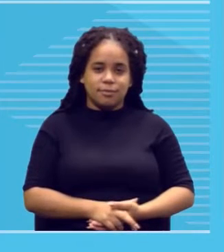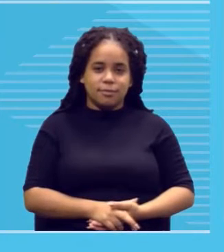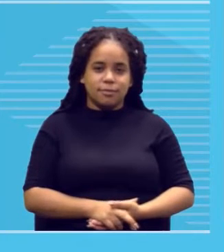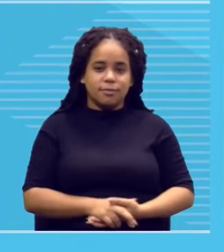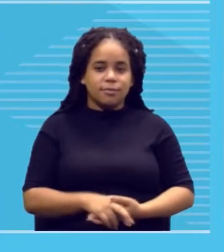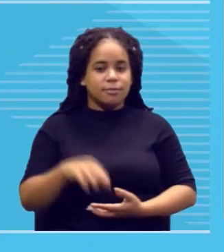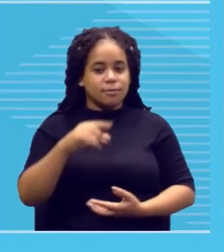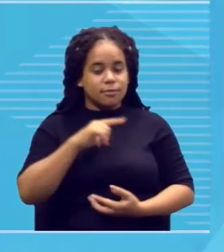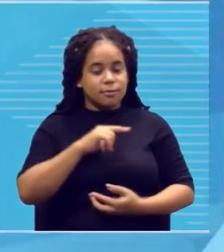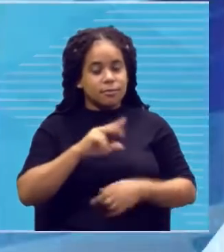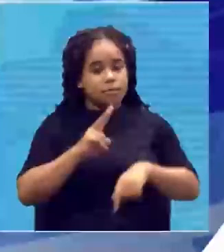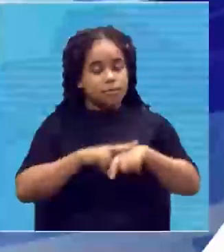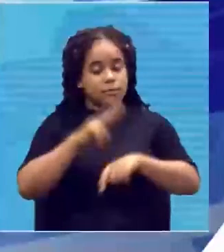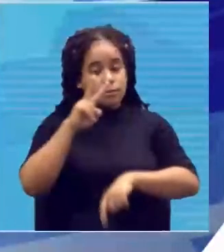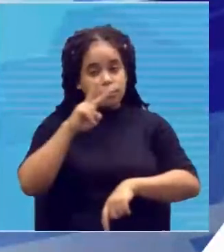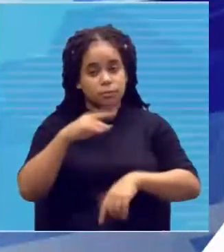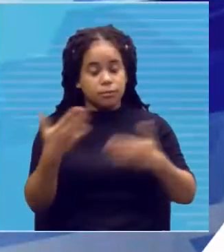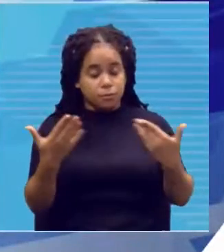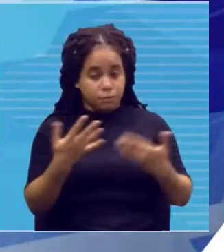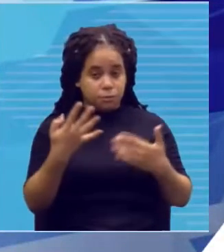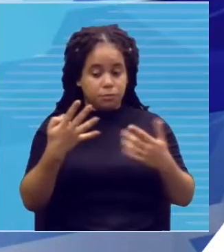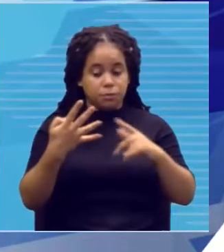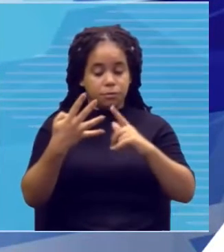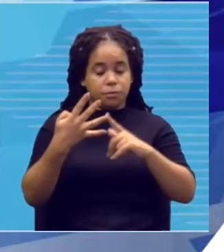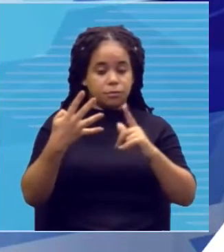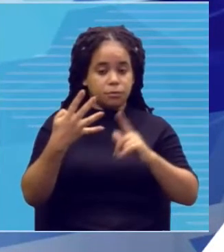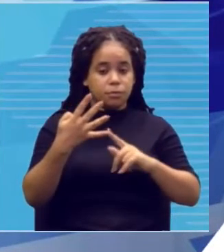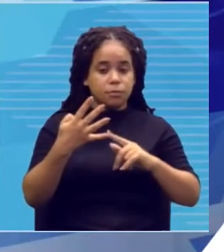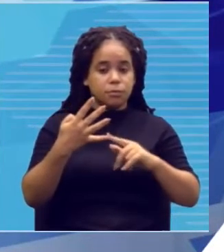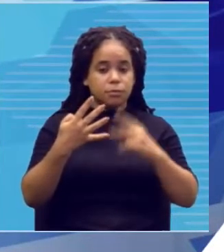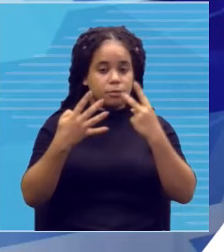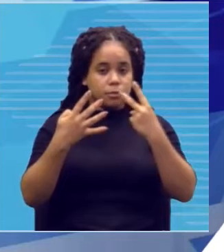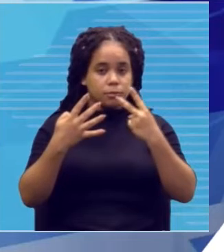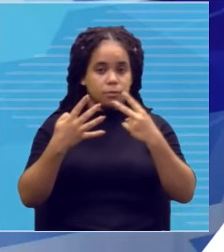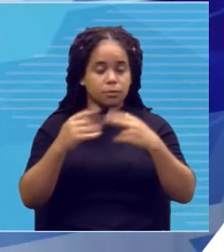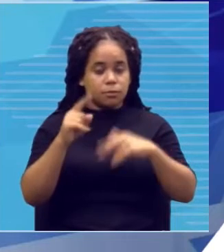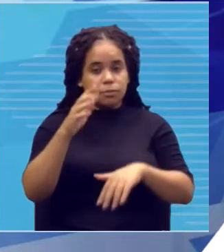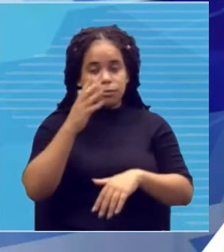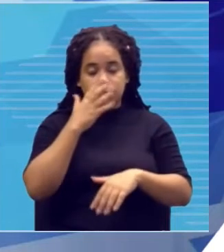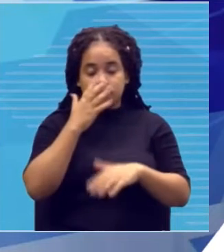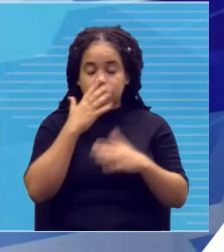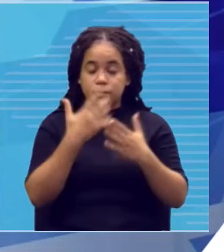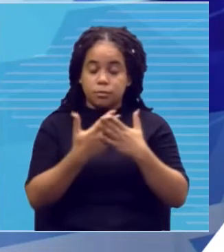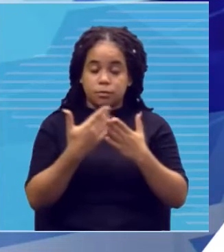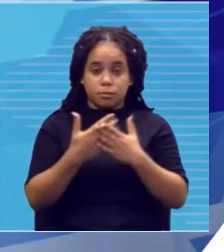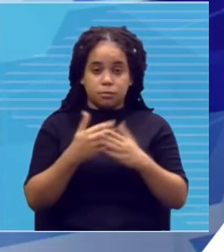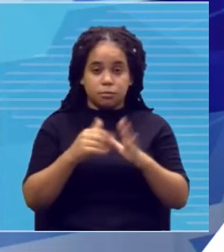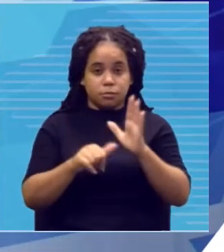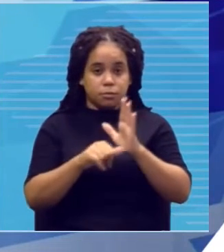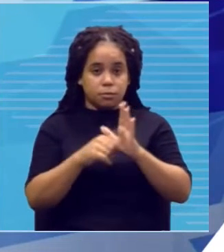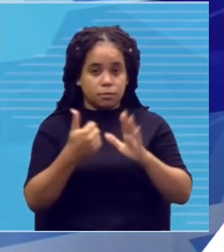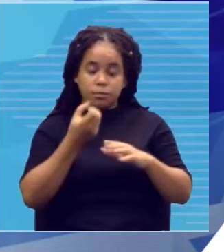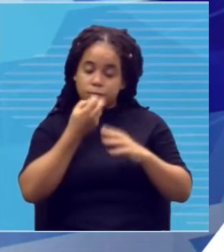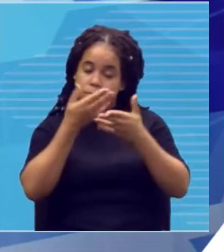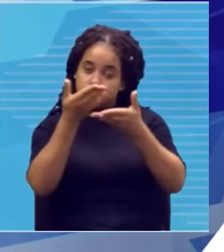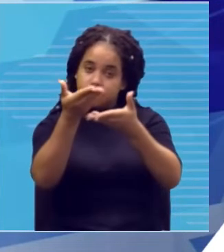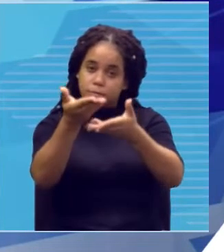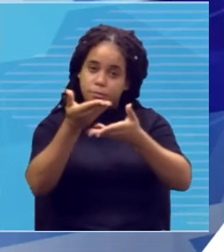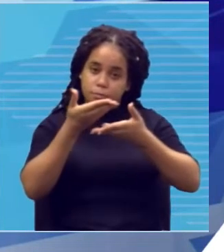temos duas aulinhas hoje tá certo você que está assistindo nossa aula pela primeira vez seja muito